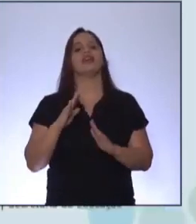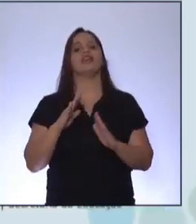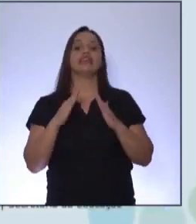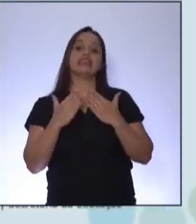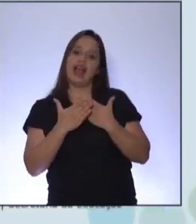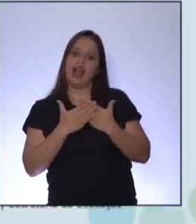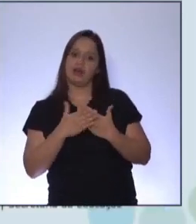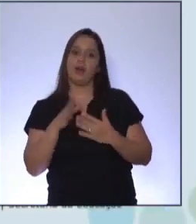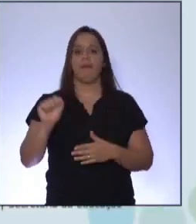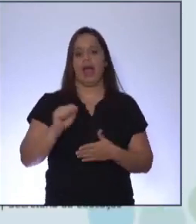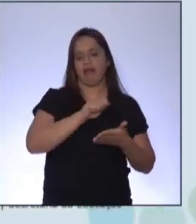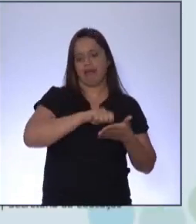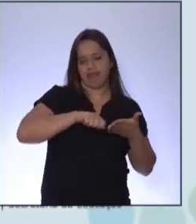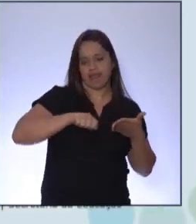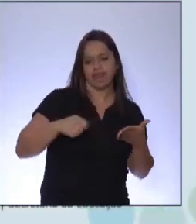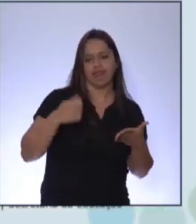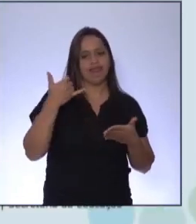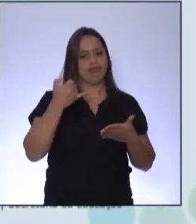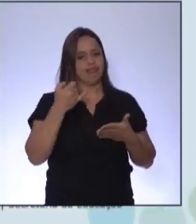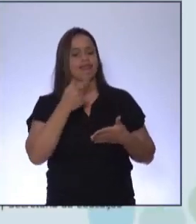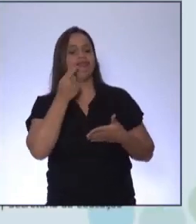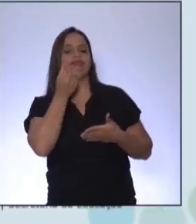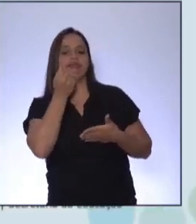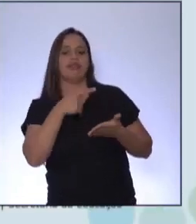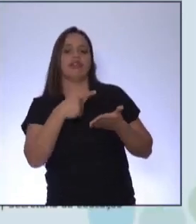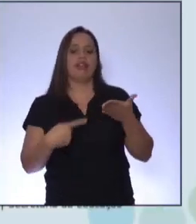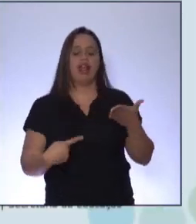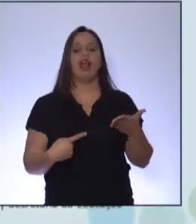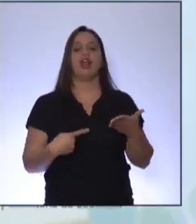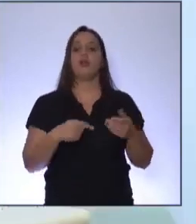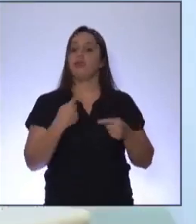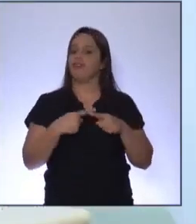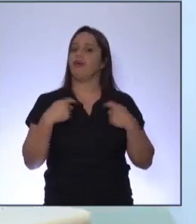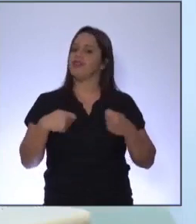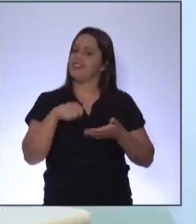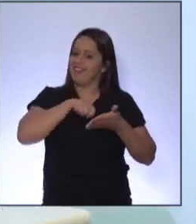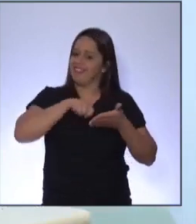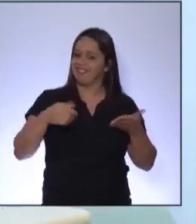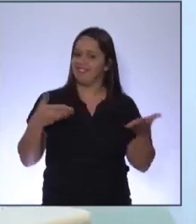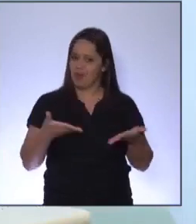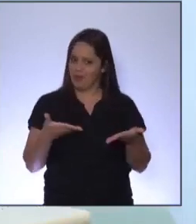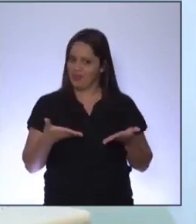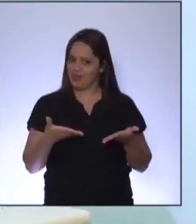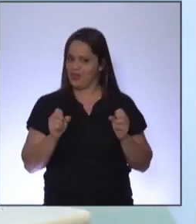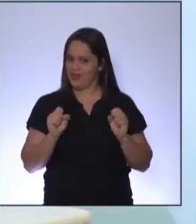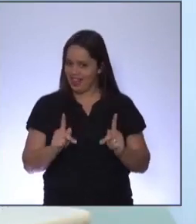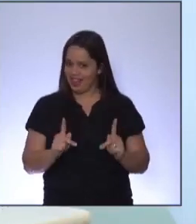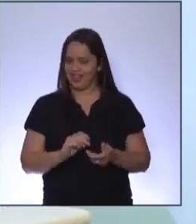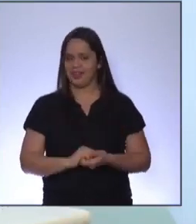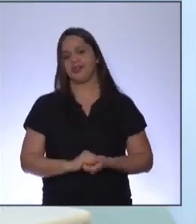caderno, pegue uma caneta, um lápis, que a gente vai precisar fazer algumas anotações hoje.